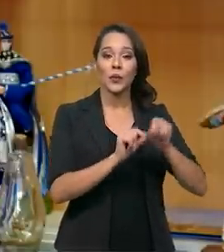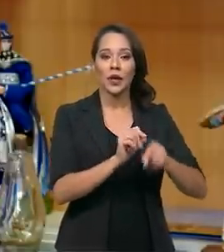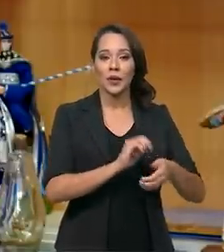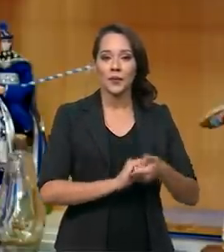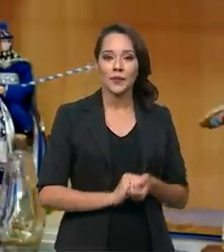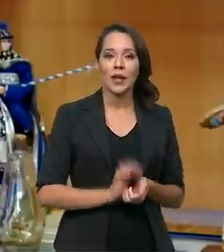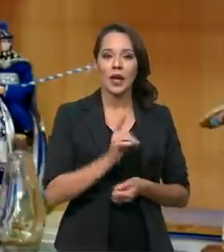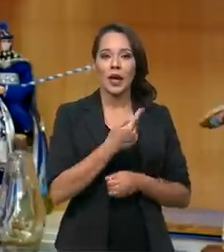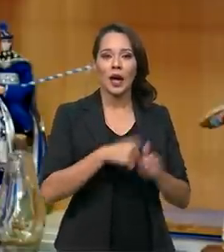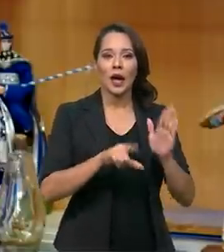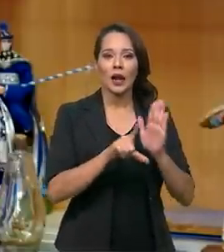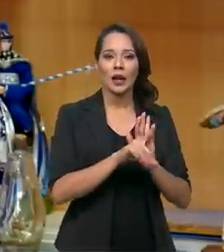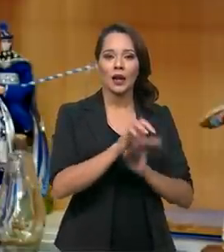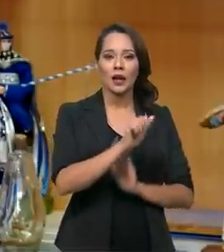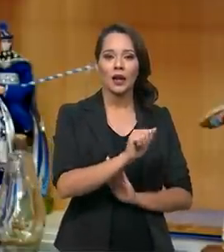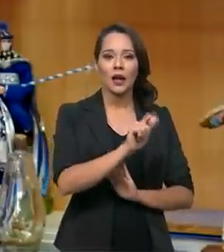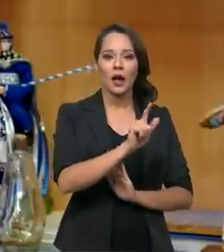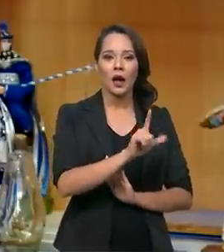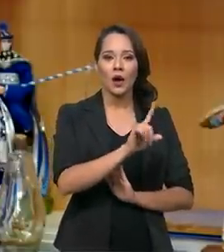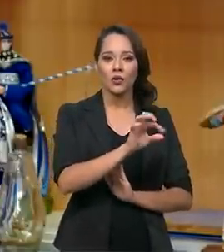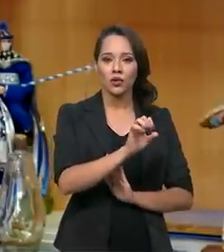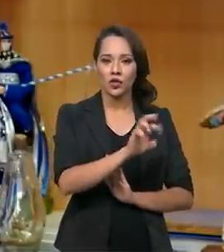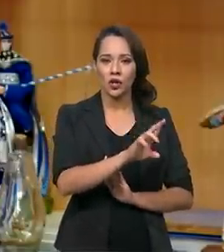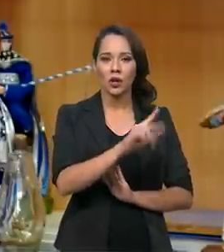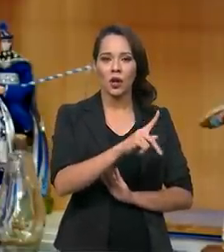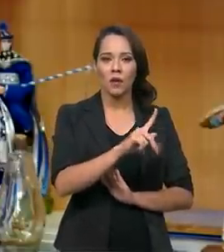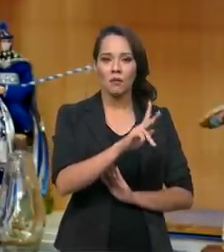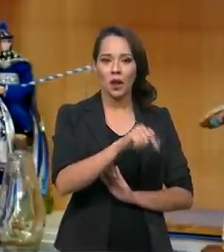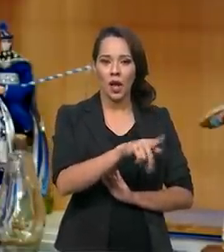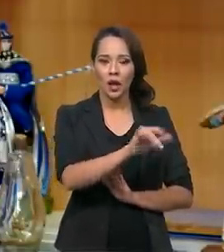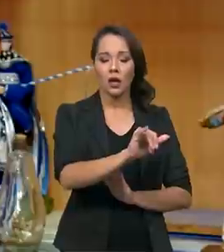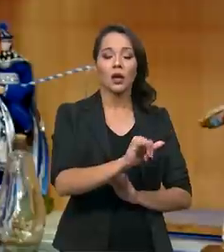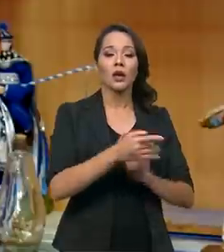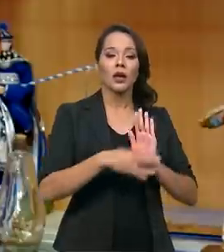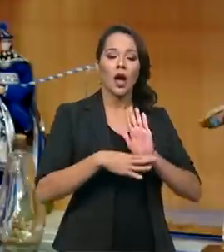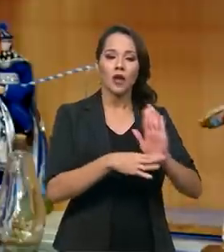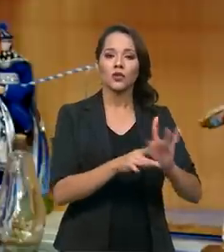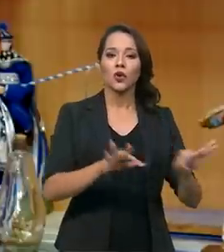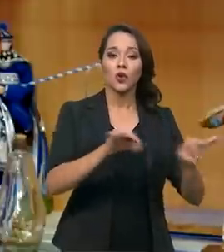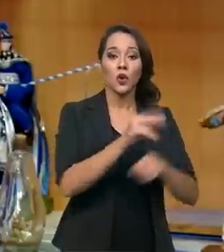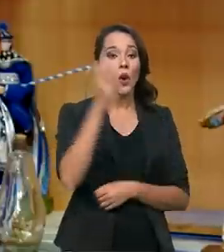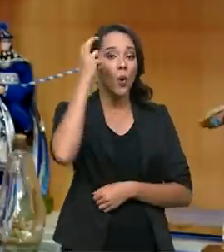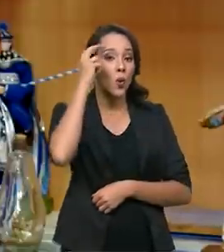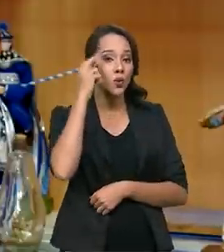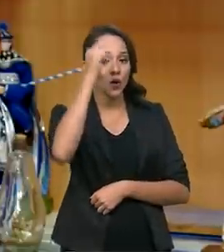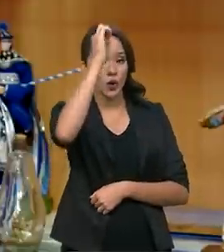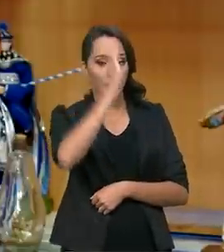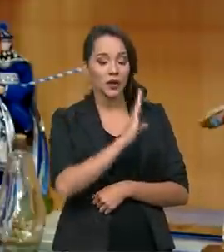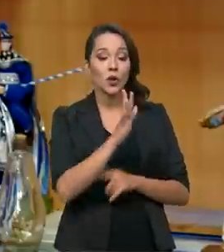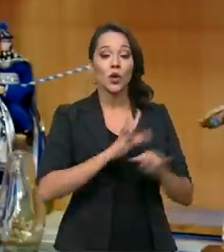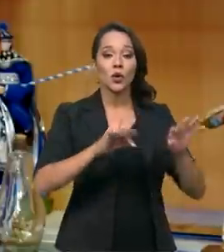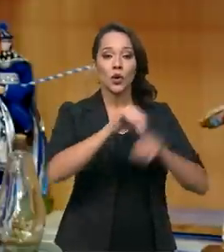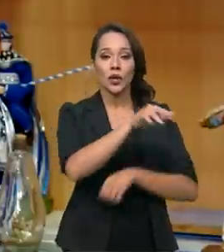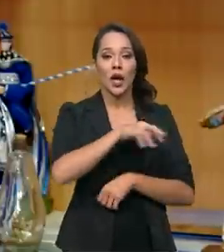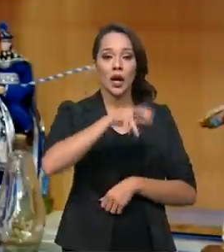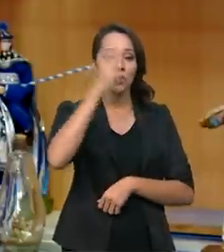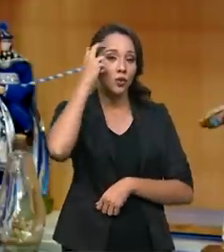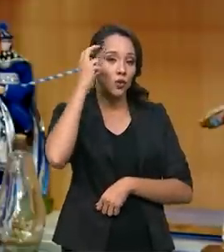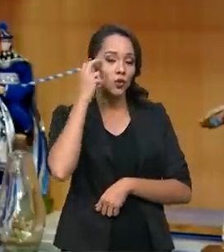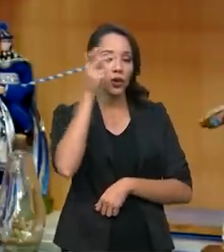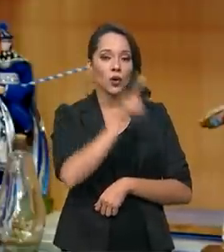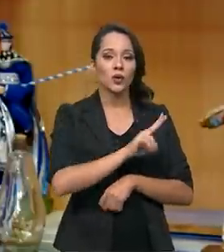foi a Lei alguém Planck que contemplou toda a cultura do Brasil todo o setor cultural